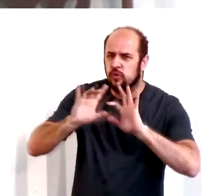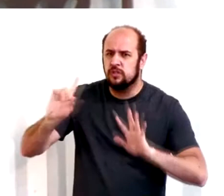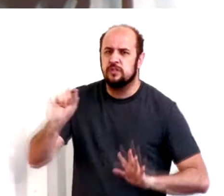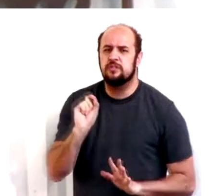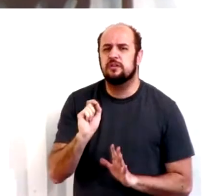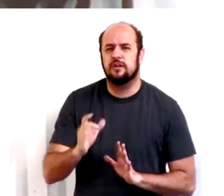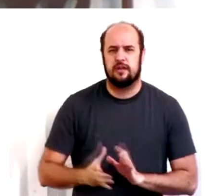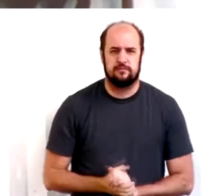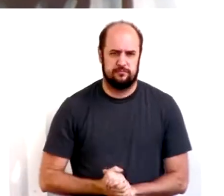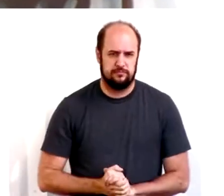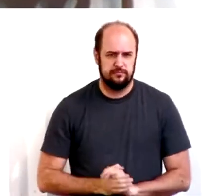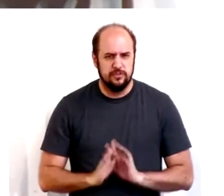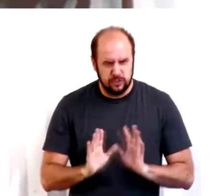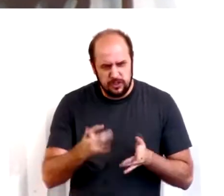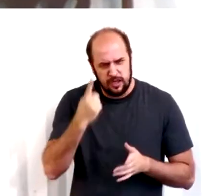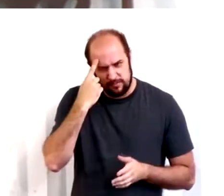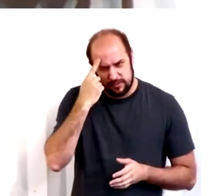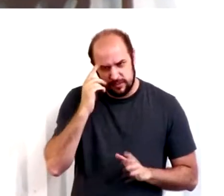parou para pensar nisso?